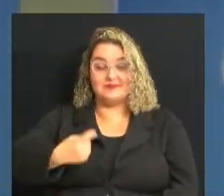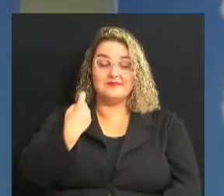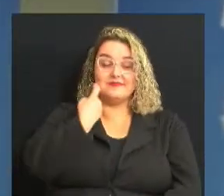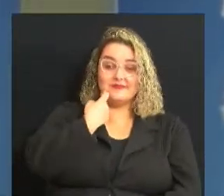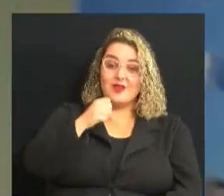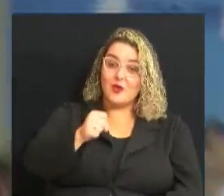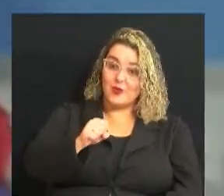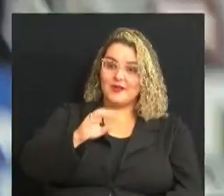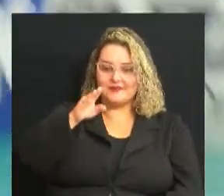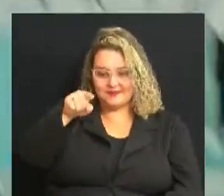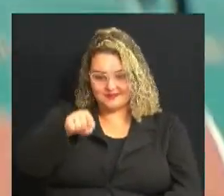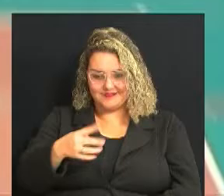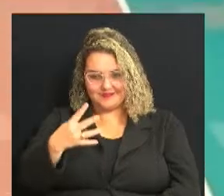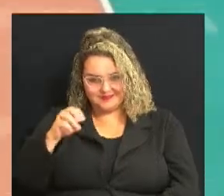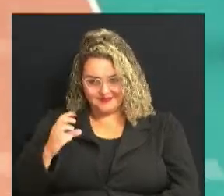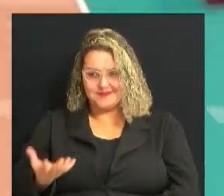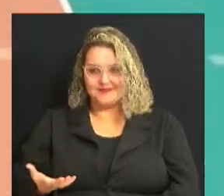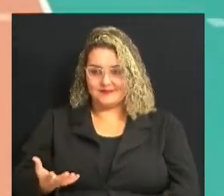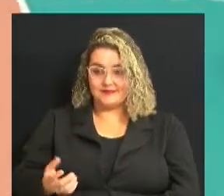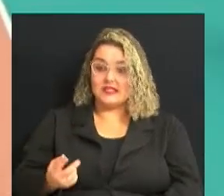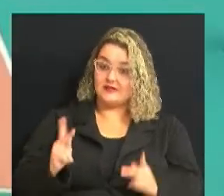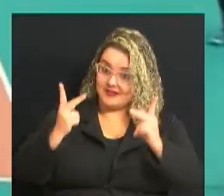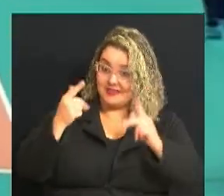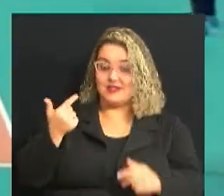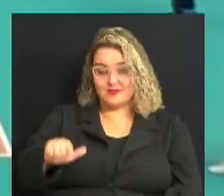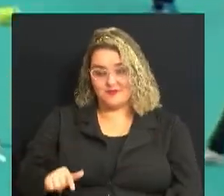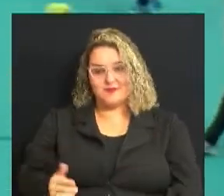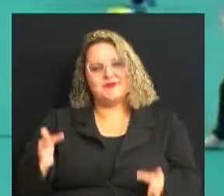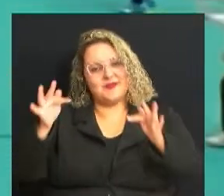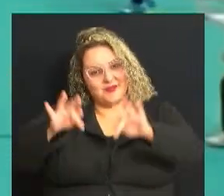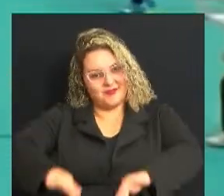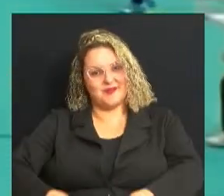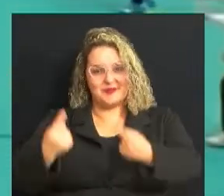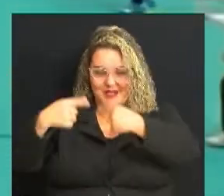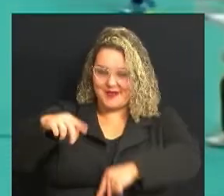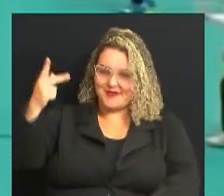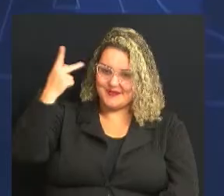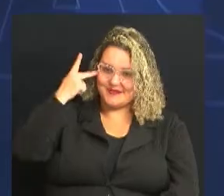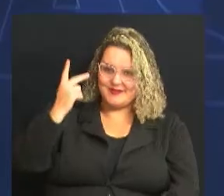noite. Se vencer novamente, está na final do Campeonato Paulista.